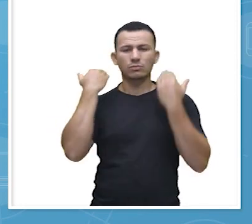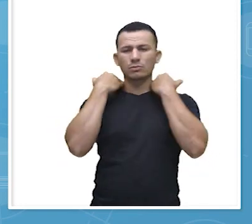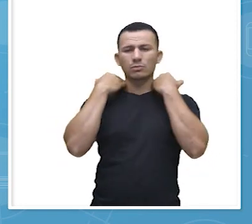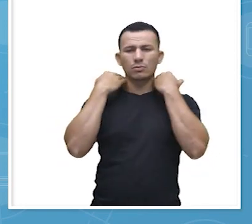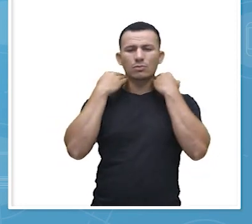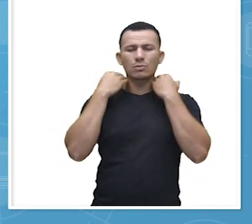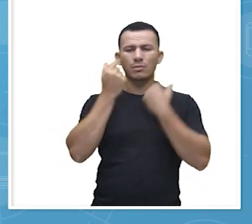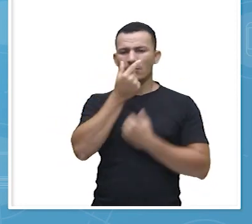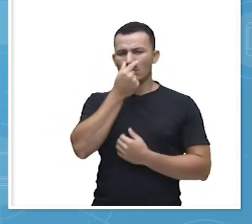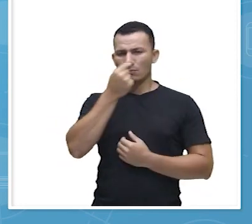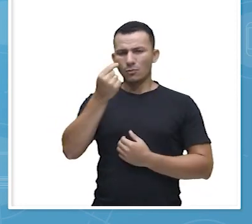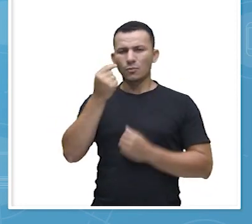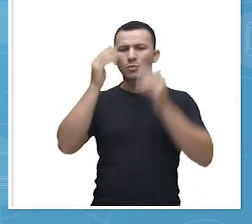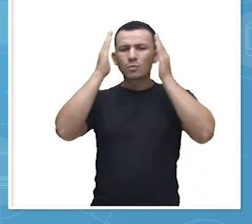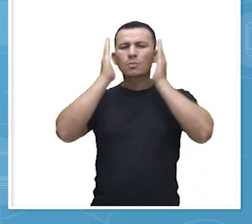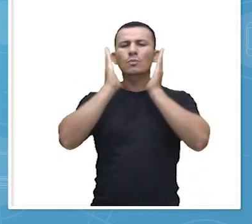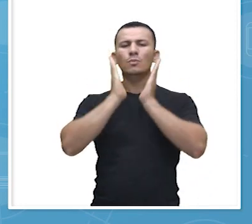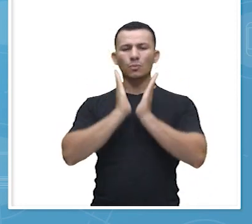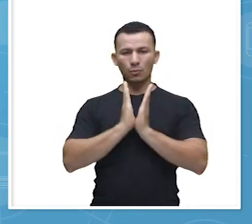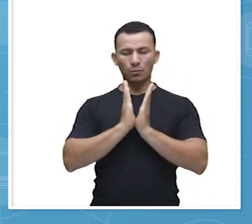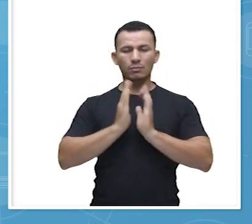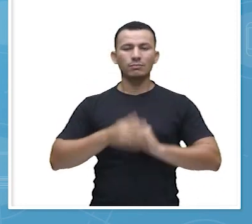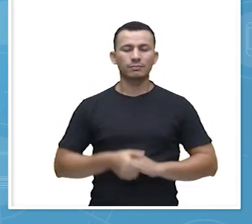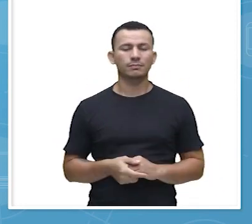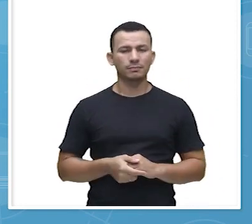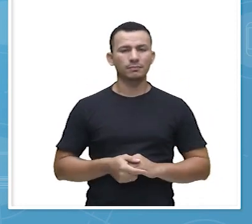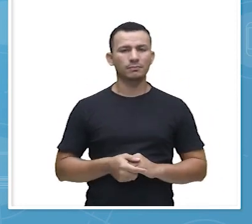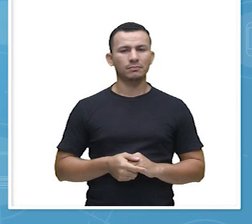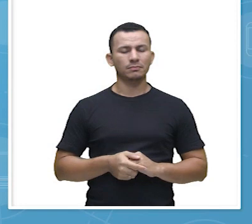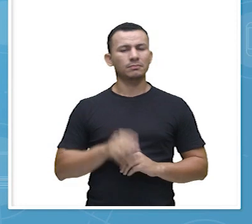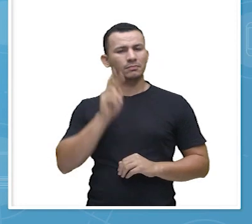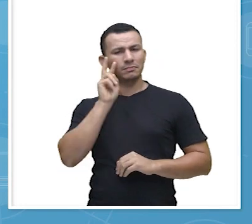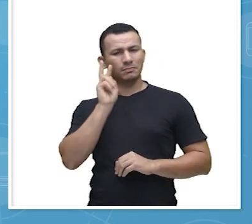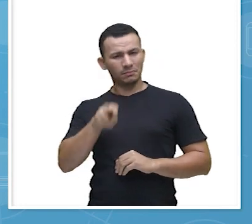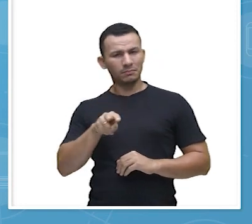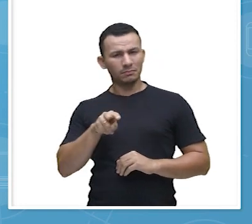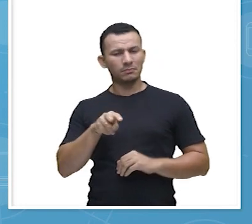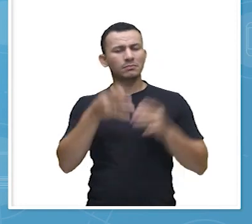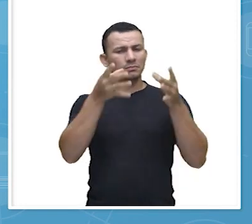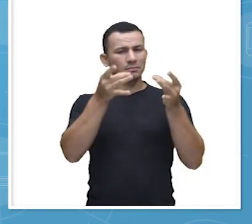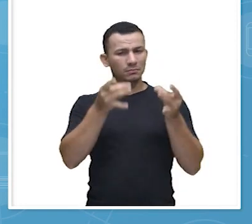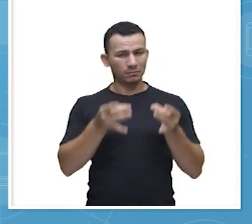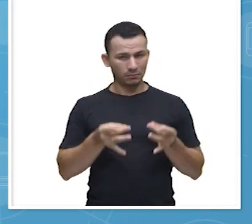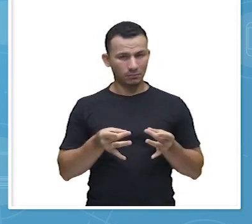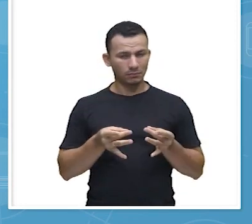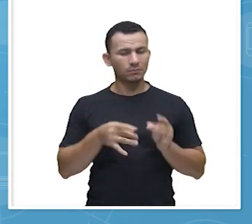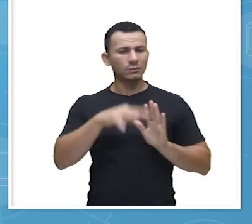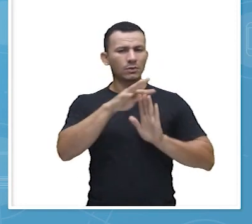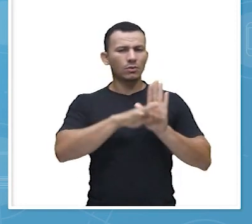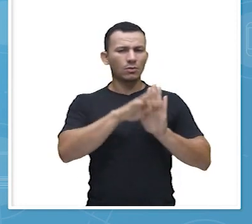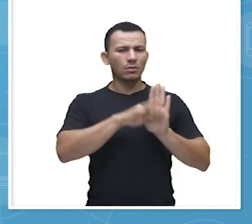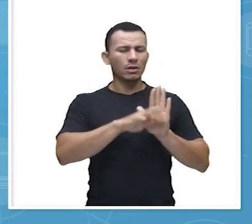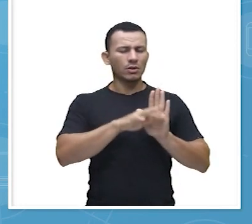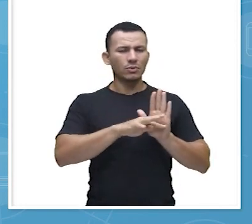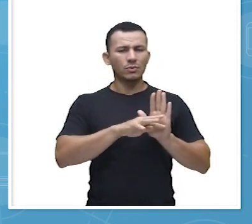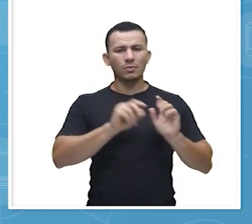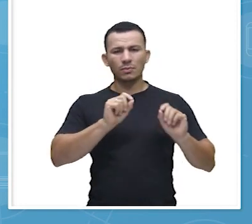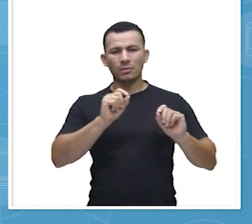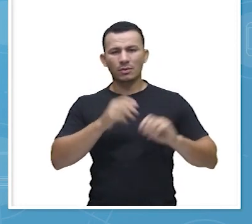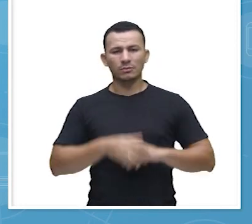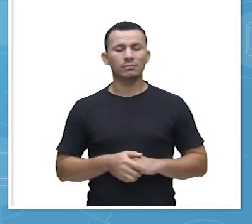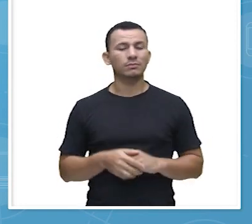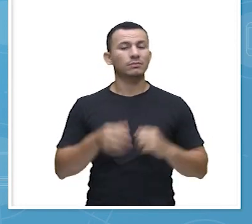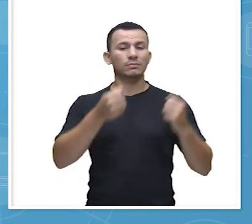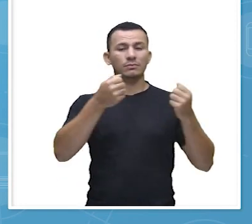rosto ligeiramente alongado. Olha que interessante aqui, a gente tem um texto que traz o quê? Fala